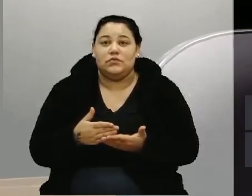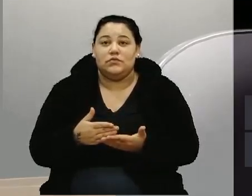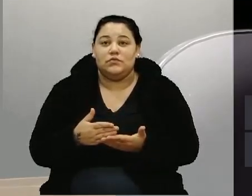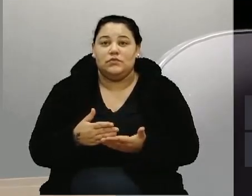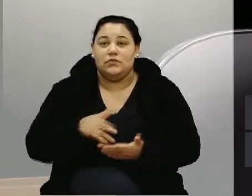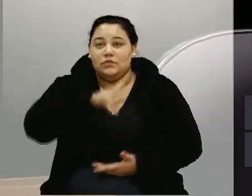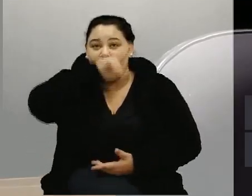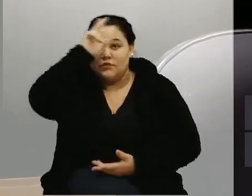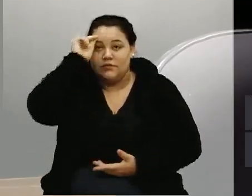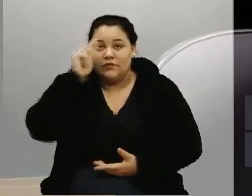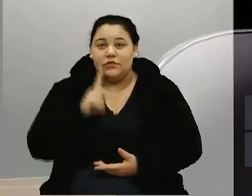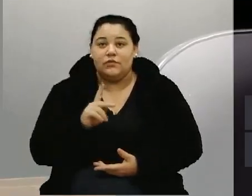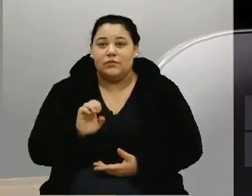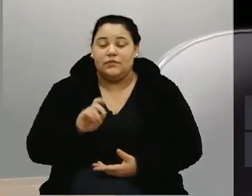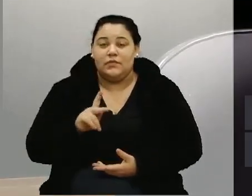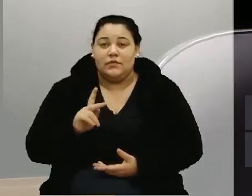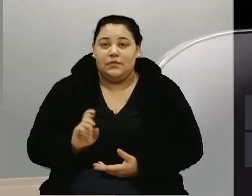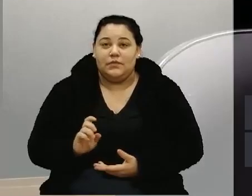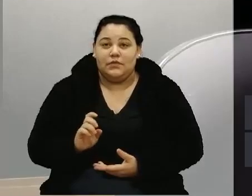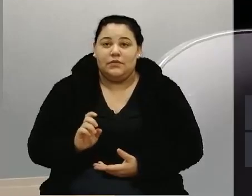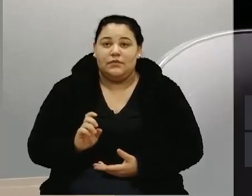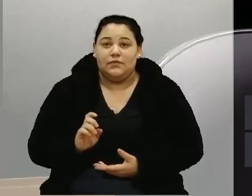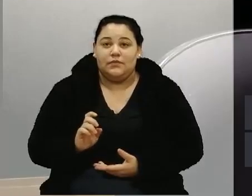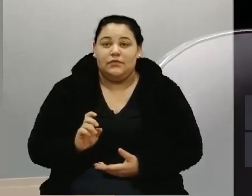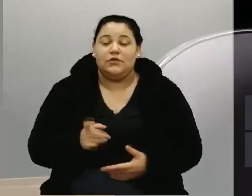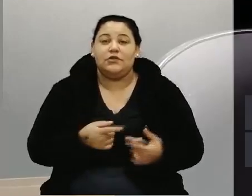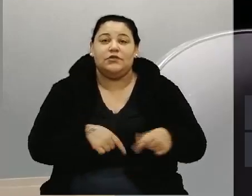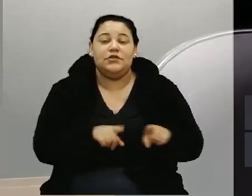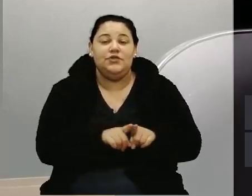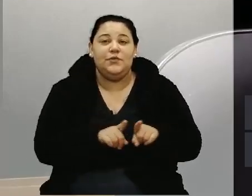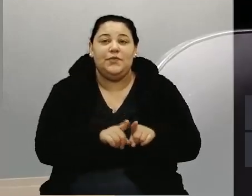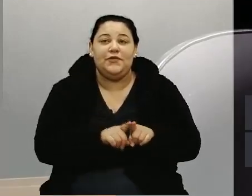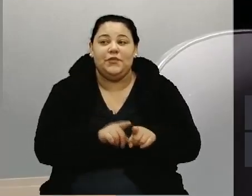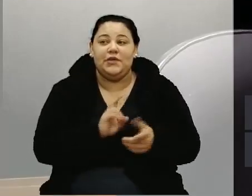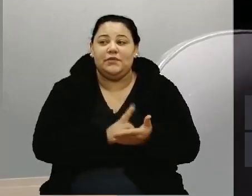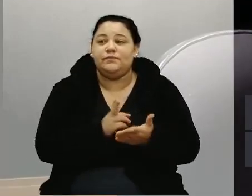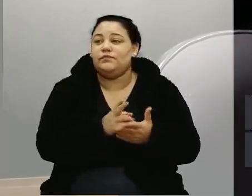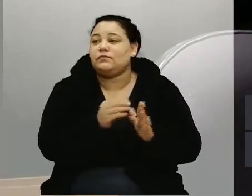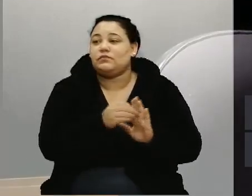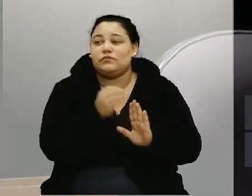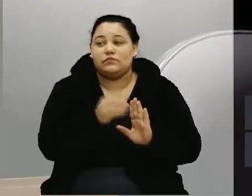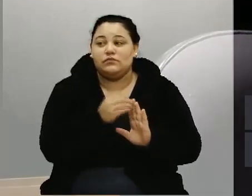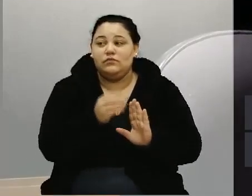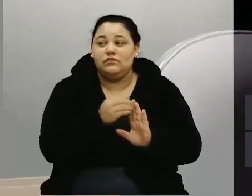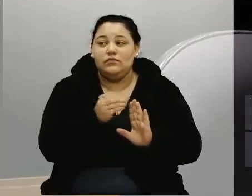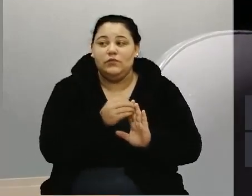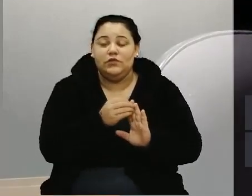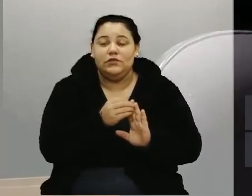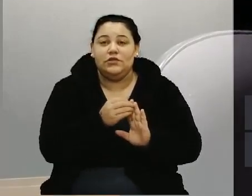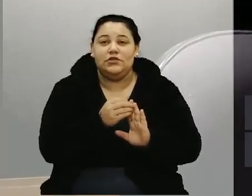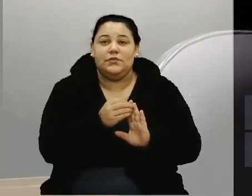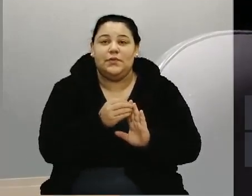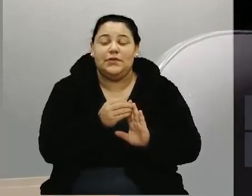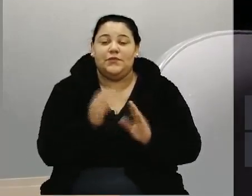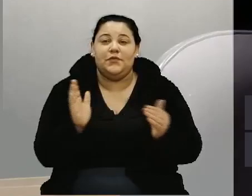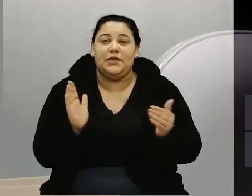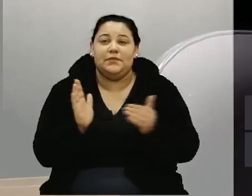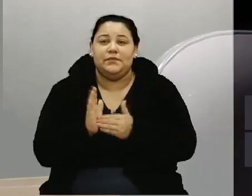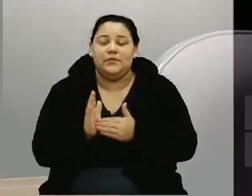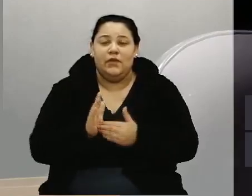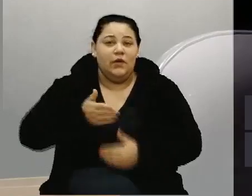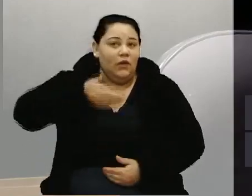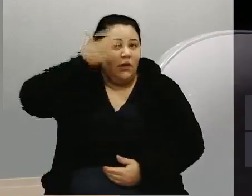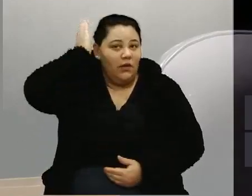Pepe Vargas, seguiu como orçamento comunitário até o governo do Alceu Barbosa